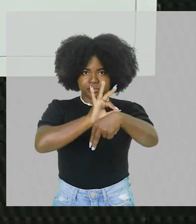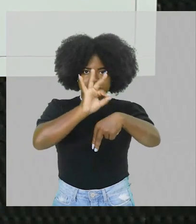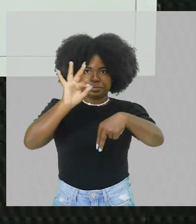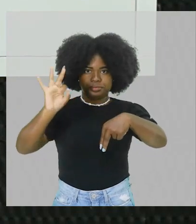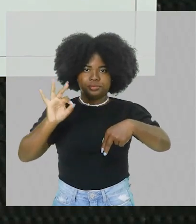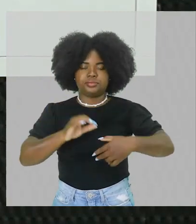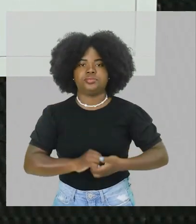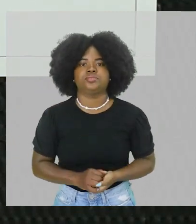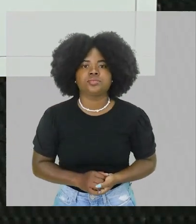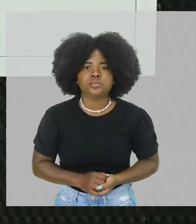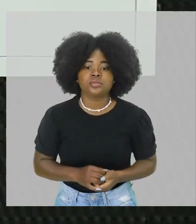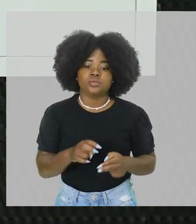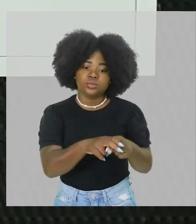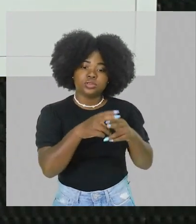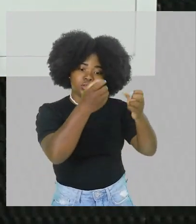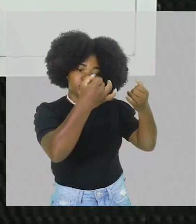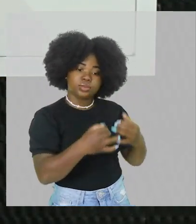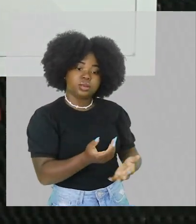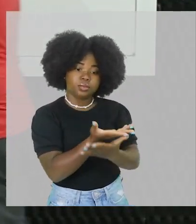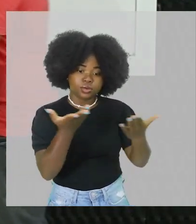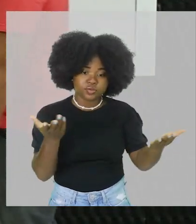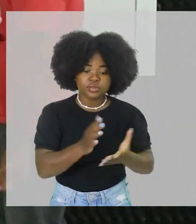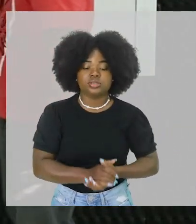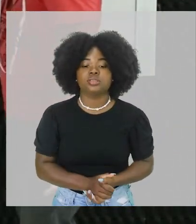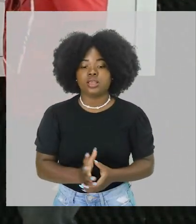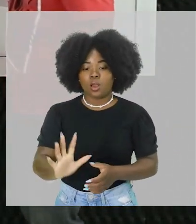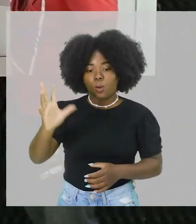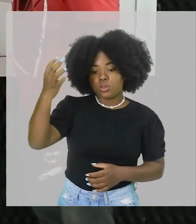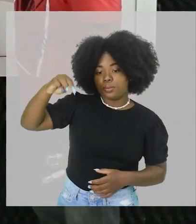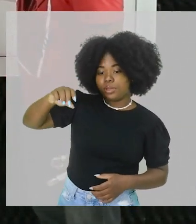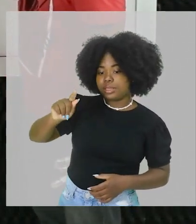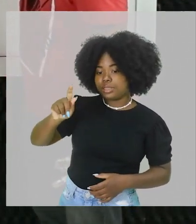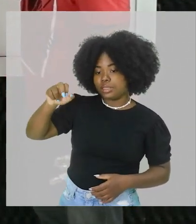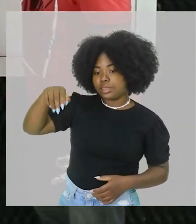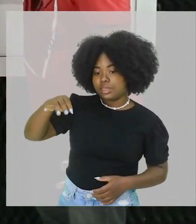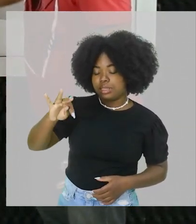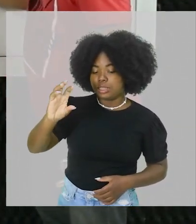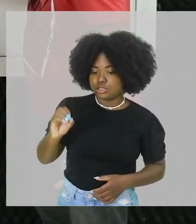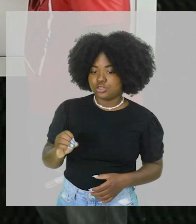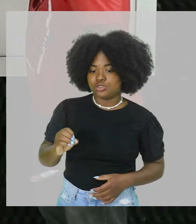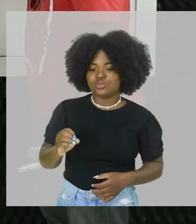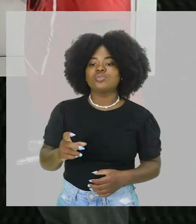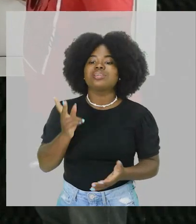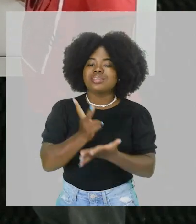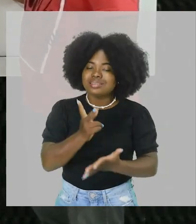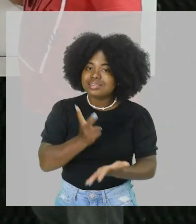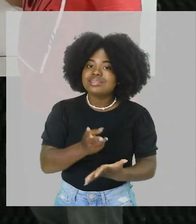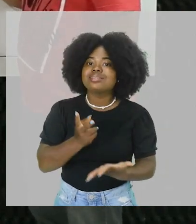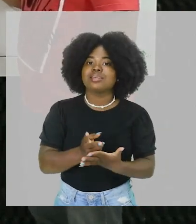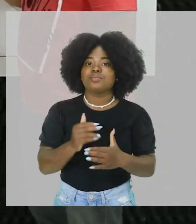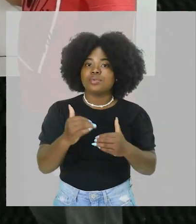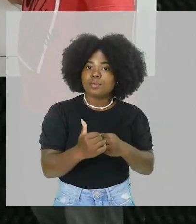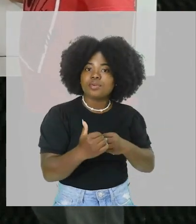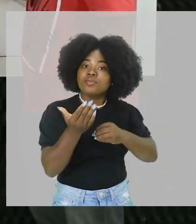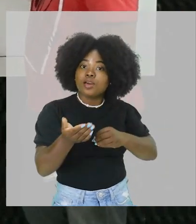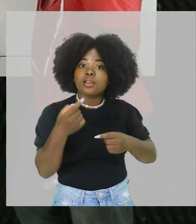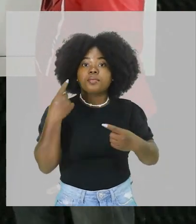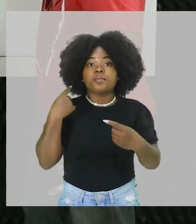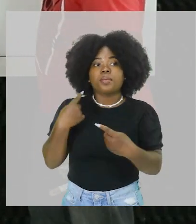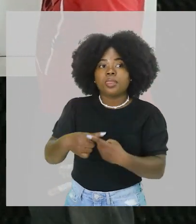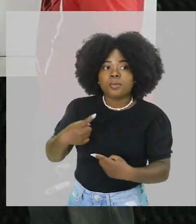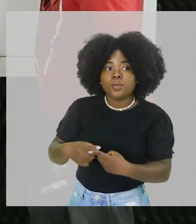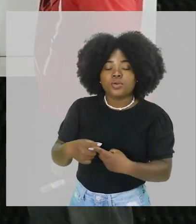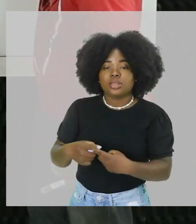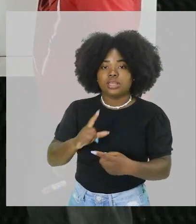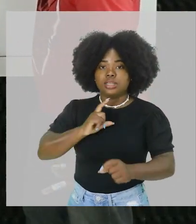ele é mais intenso nas extremidades, porque o campo magnético ele nasce em uma extremidade e chega a outra. Então aqui